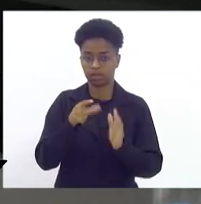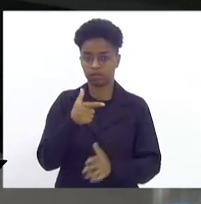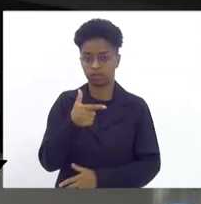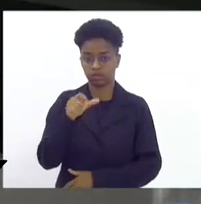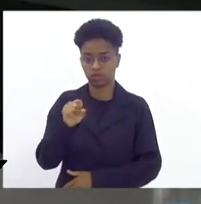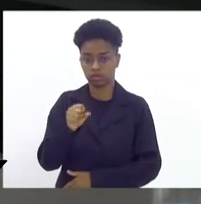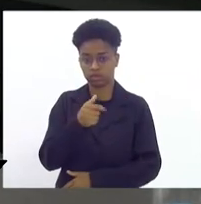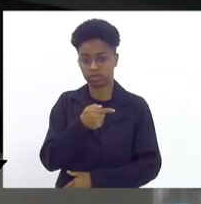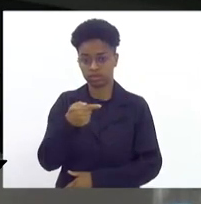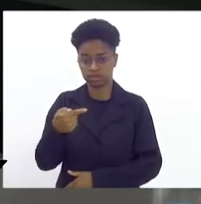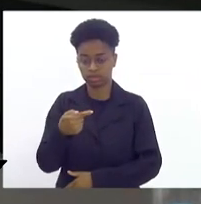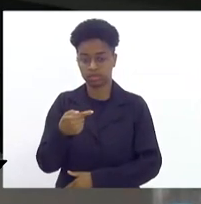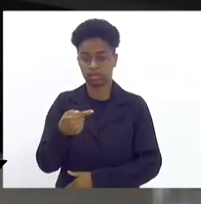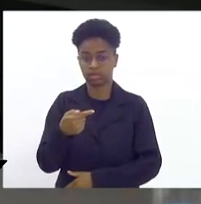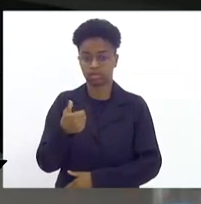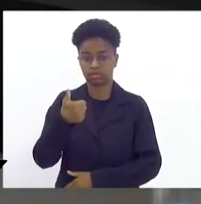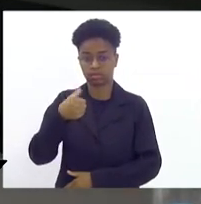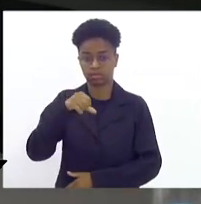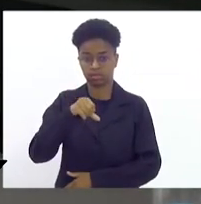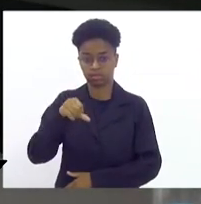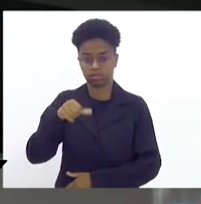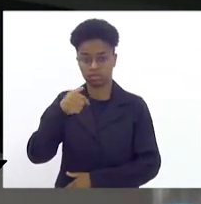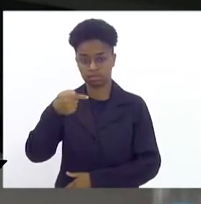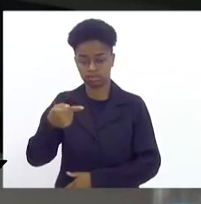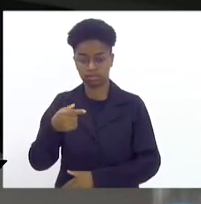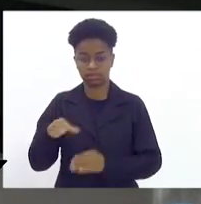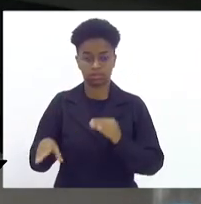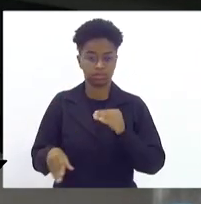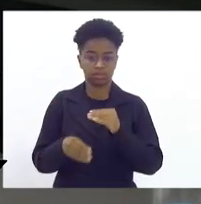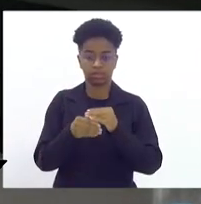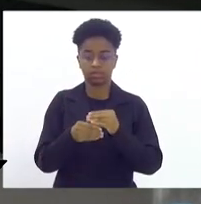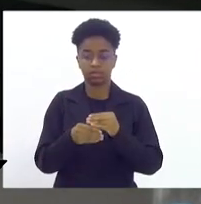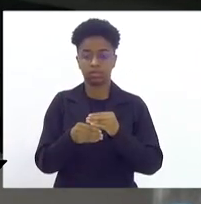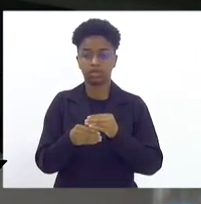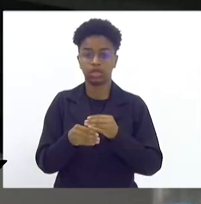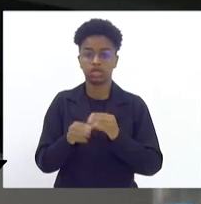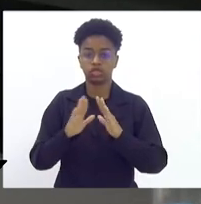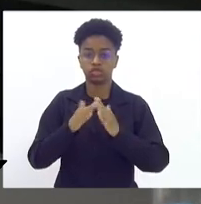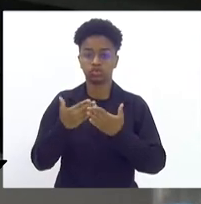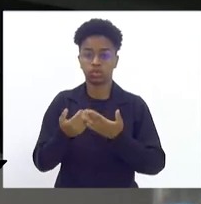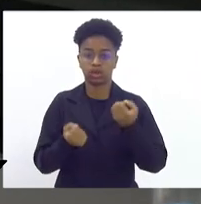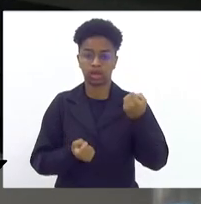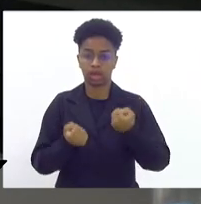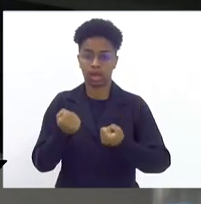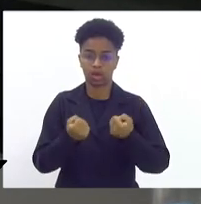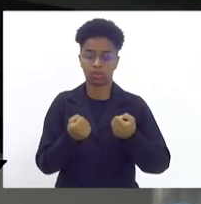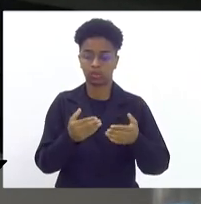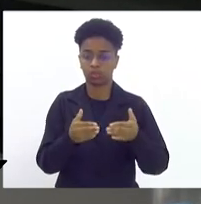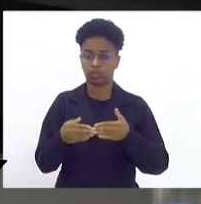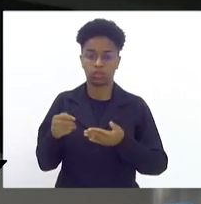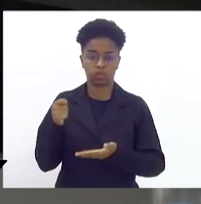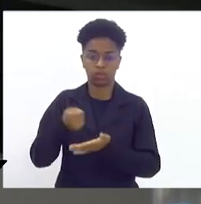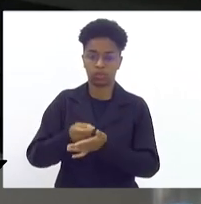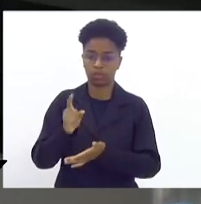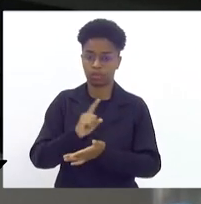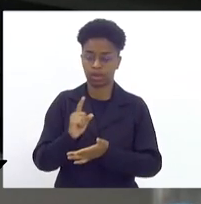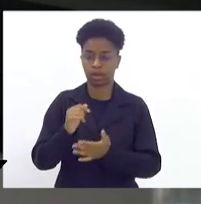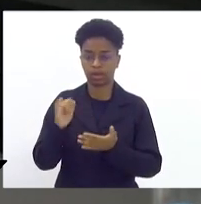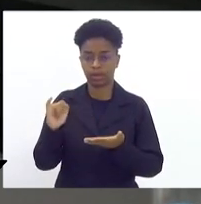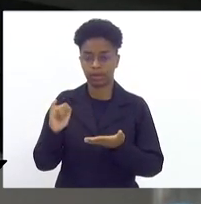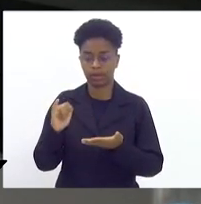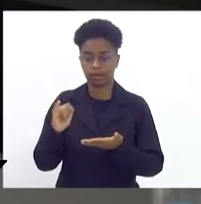de dezembro de 1997, para incluir as autoescolas nas isenções do imposto sobre a propriedade de veículos automotores e